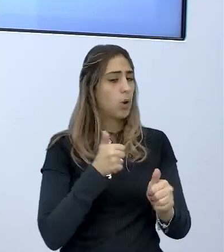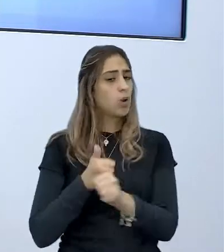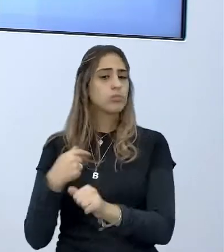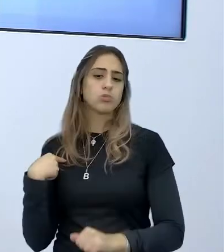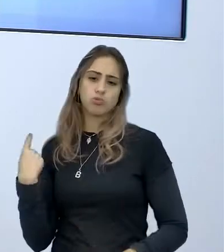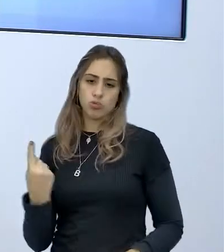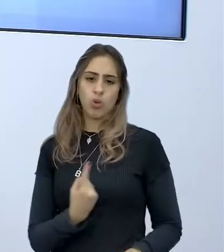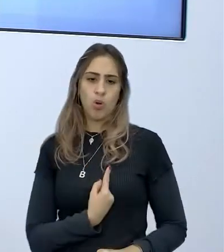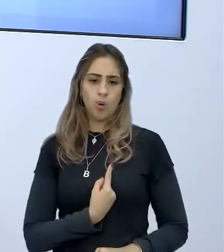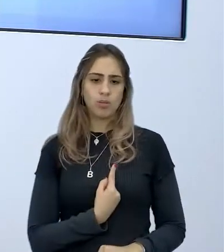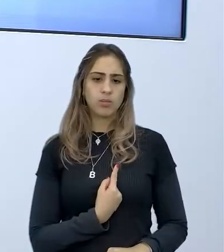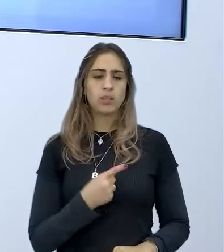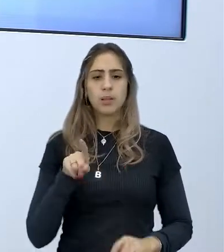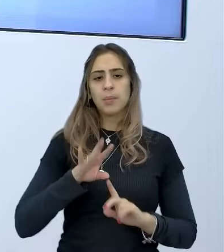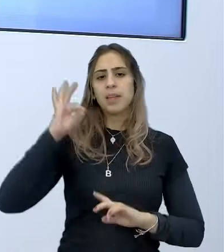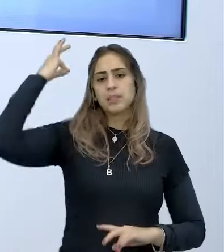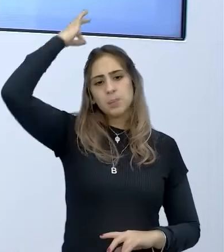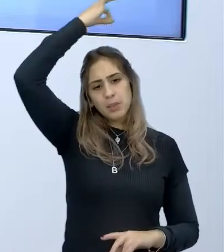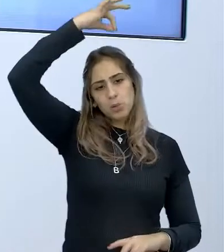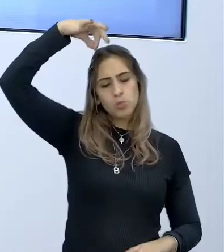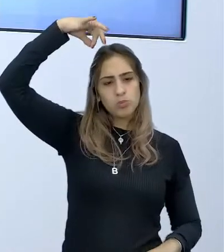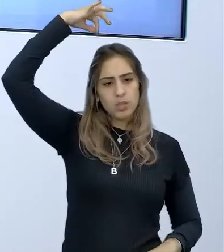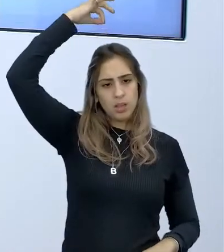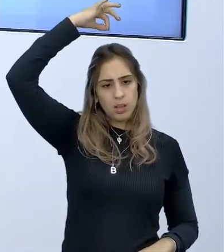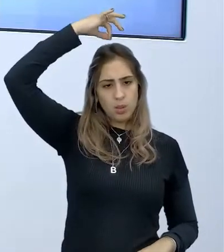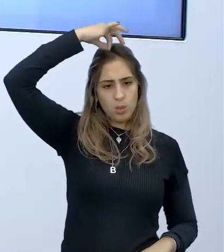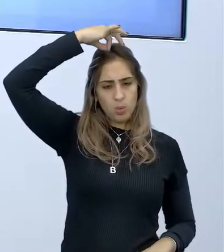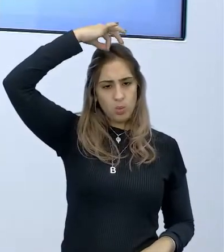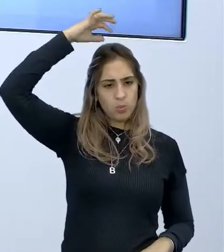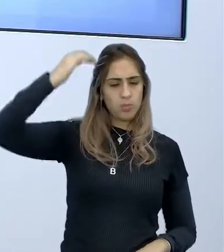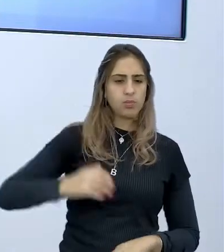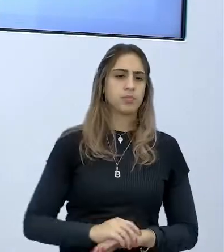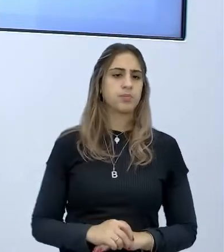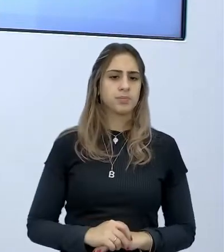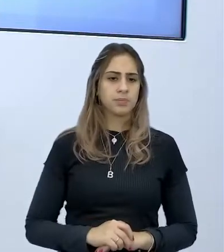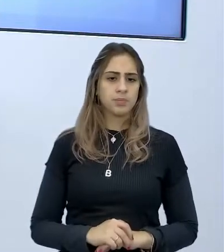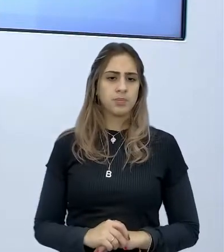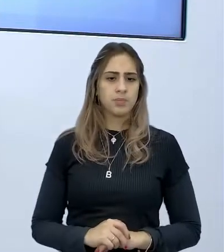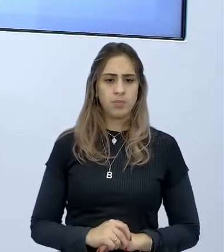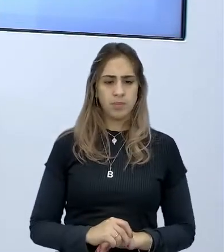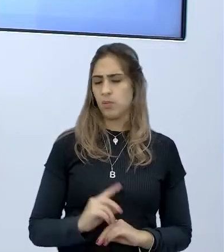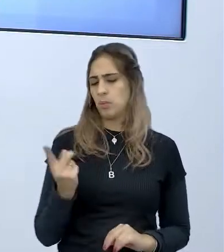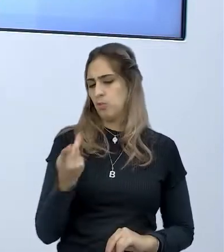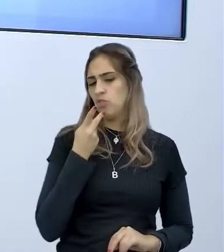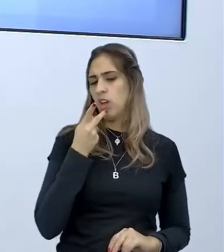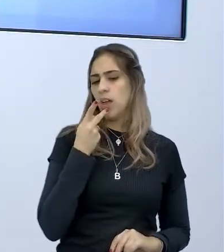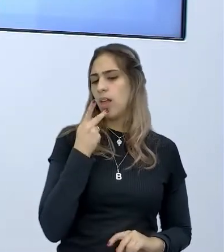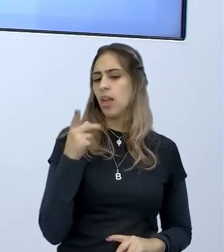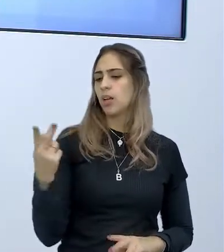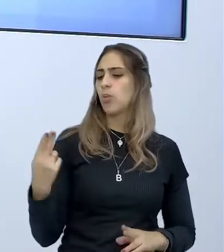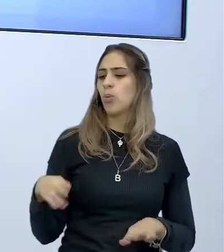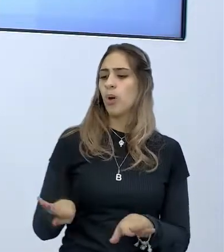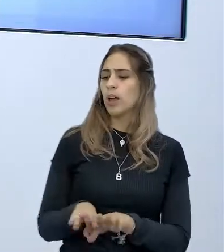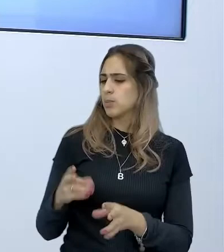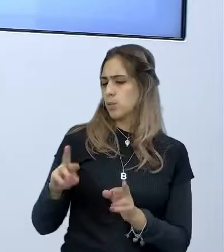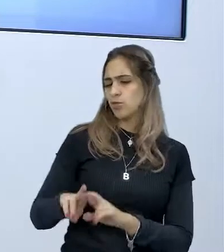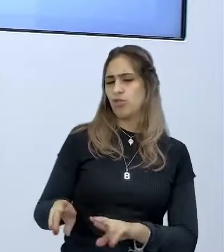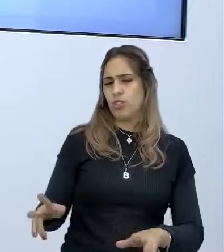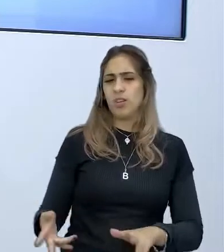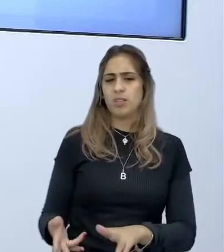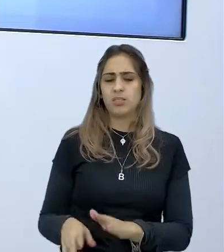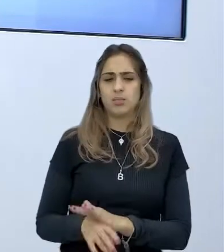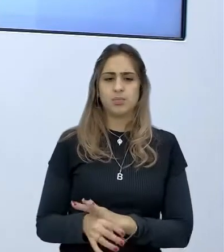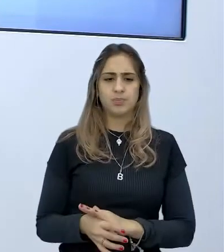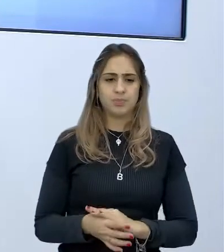gente. Espírito Santo. E aí a gente vai olhar para esses estados e a gente fala, gente, mas a gente não pode dizer que eles são iguais, porque eles são muito diferentes. E